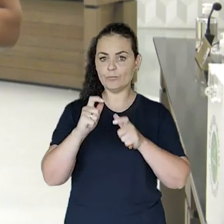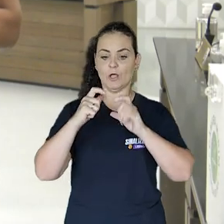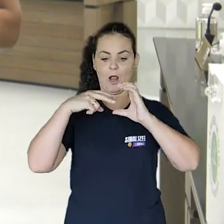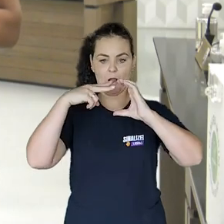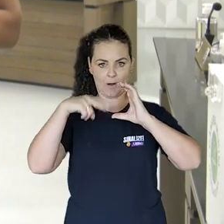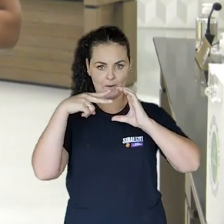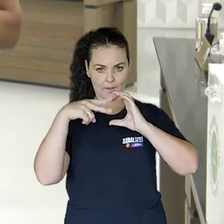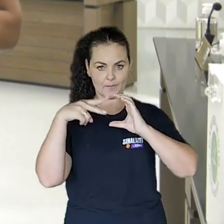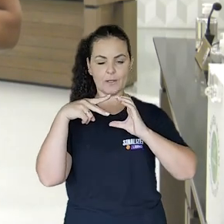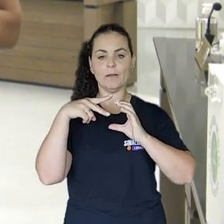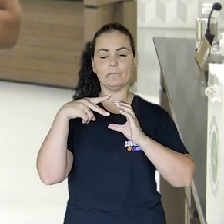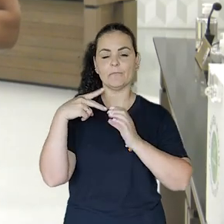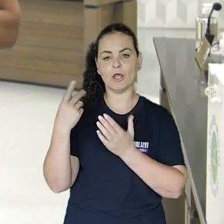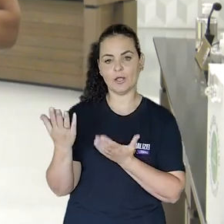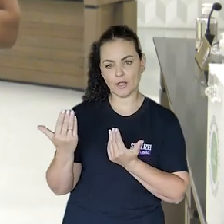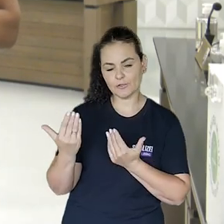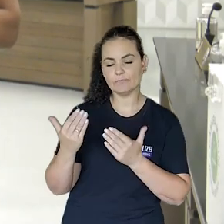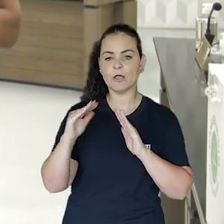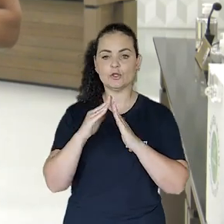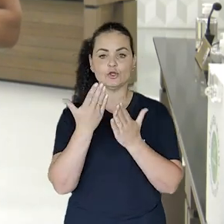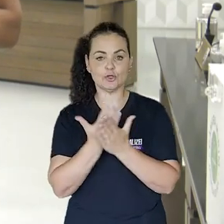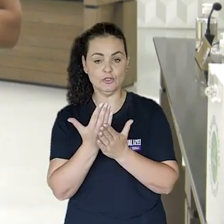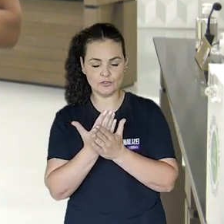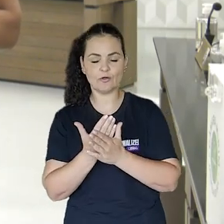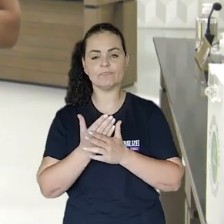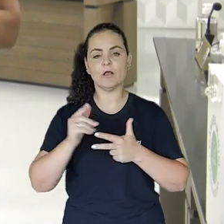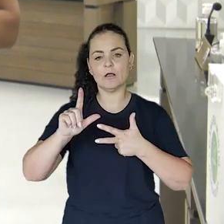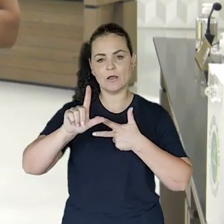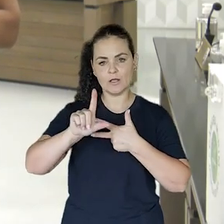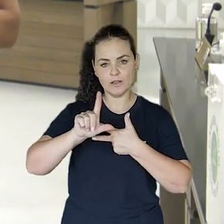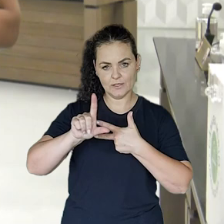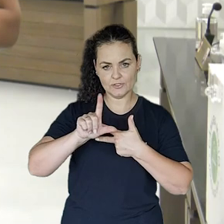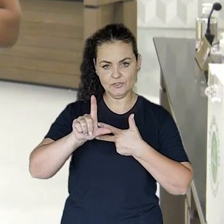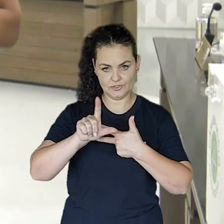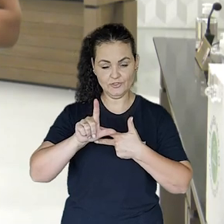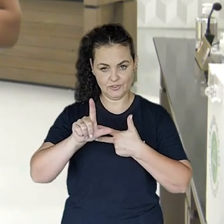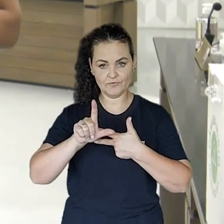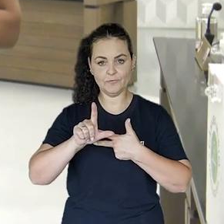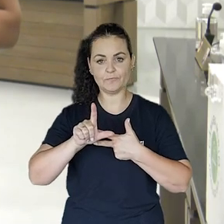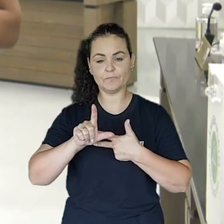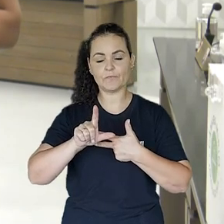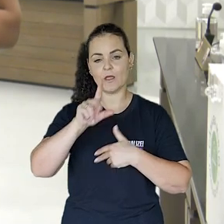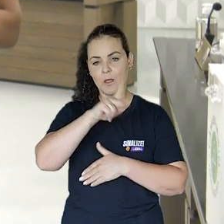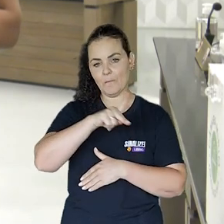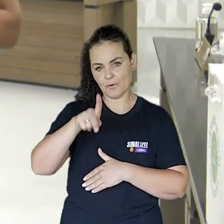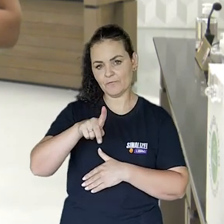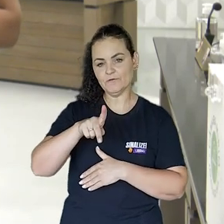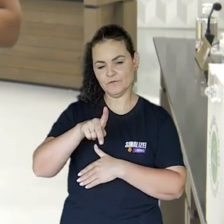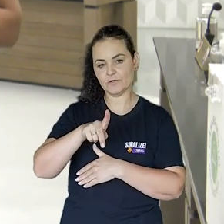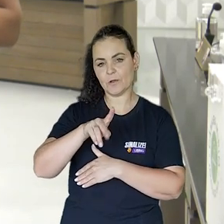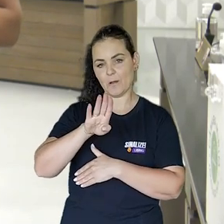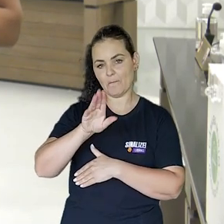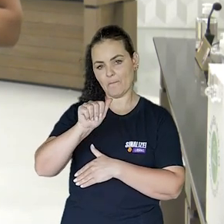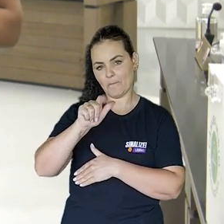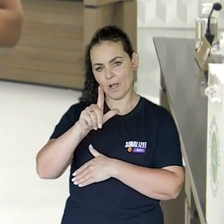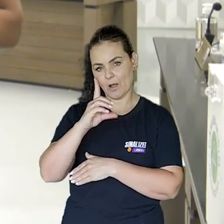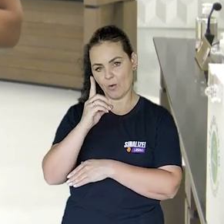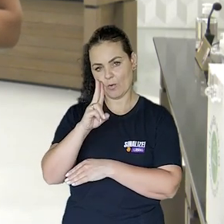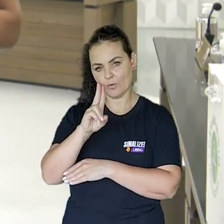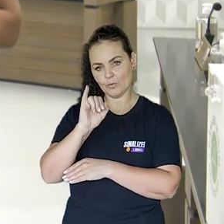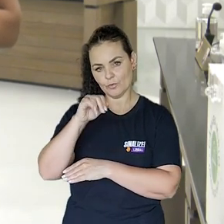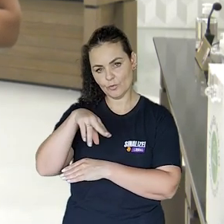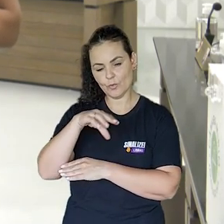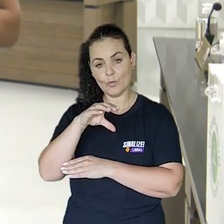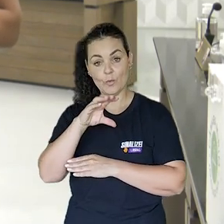da Escola do Legislativo, vereador professor Balduino Raulino, né, nós encaminhamos para